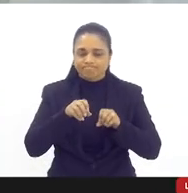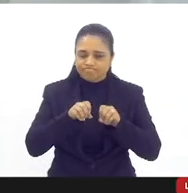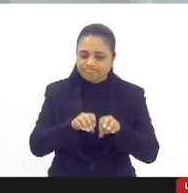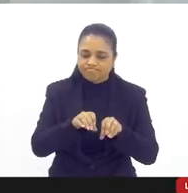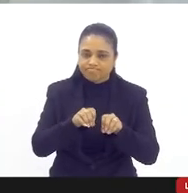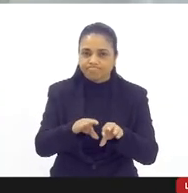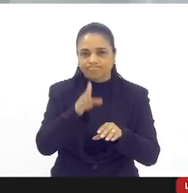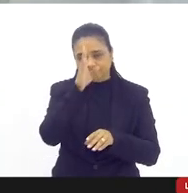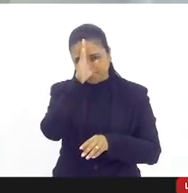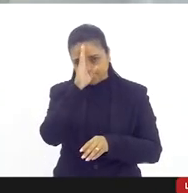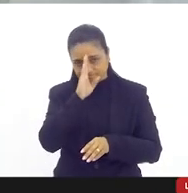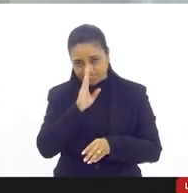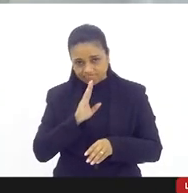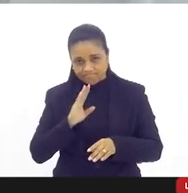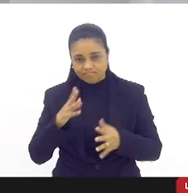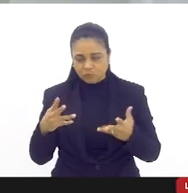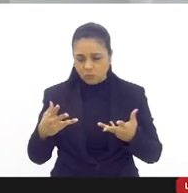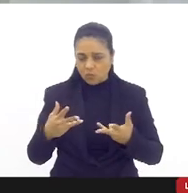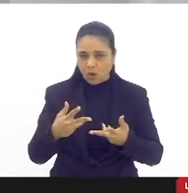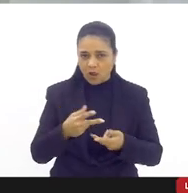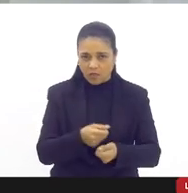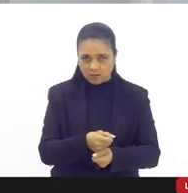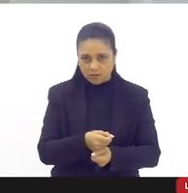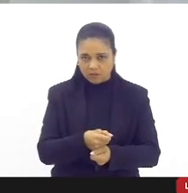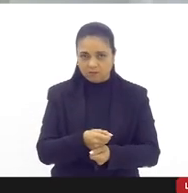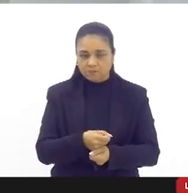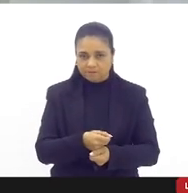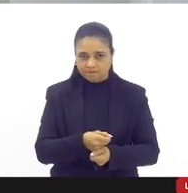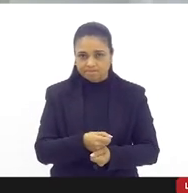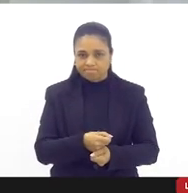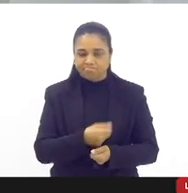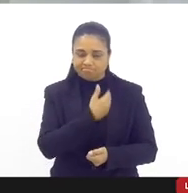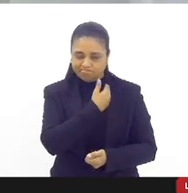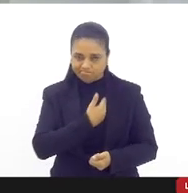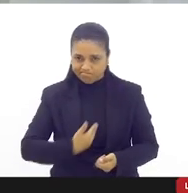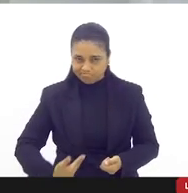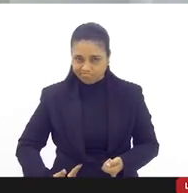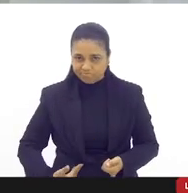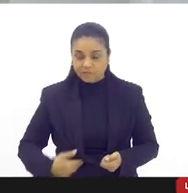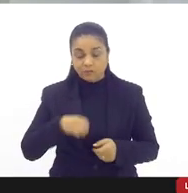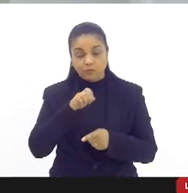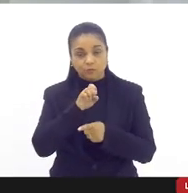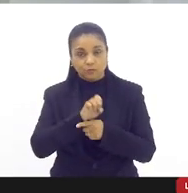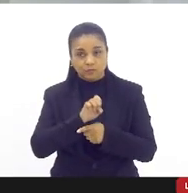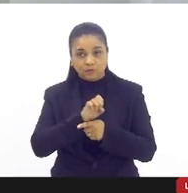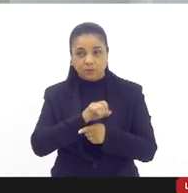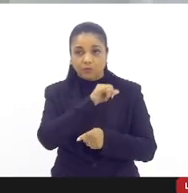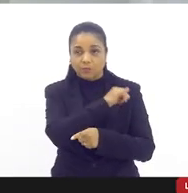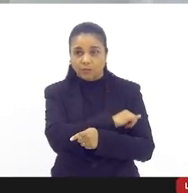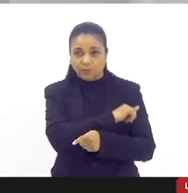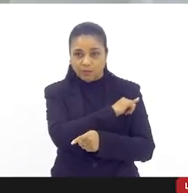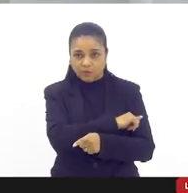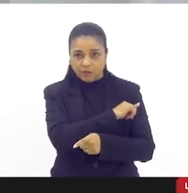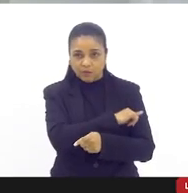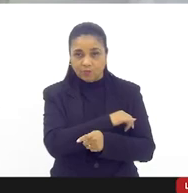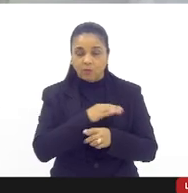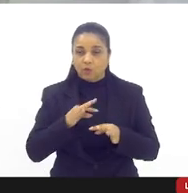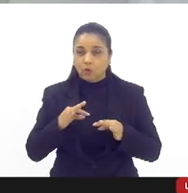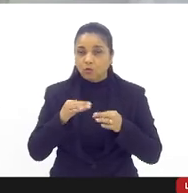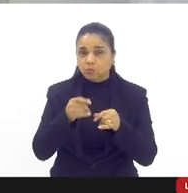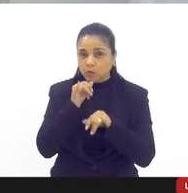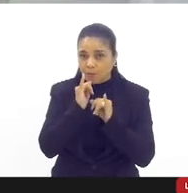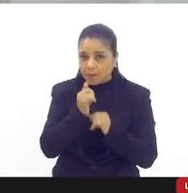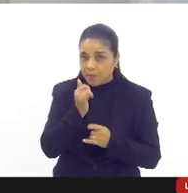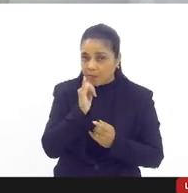e gratuito de qualidade no estado do Rio de Janeiro eu acho que tudo que foi